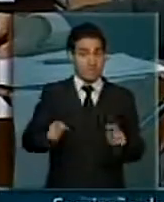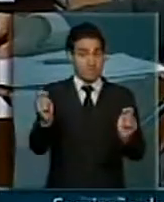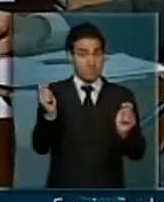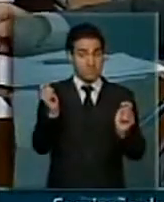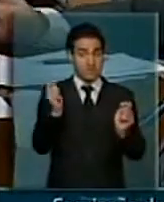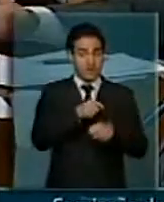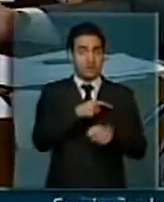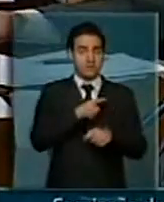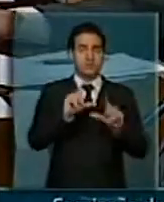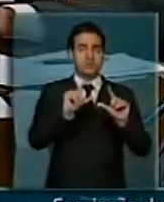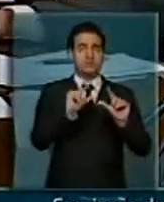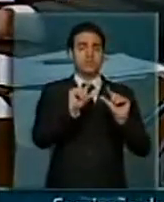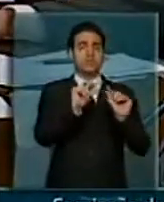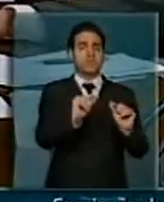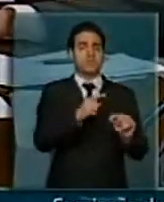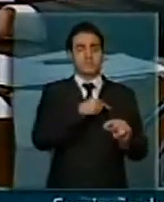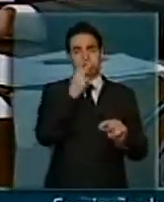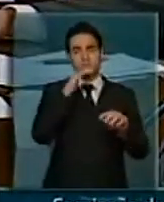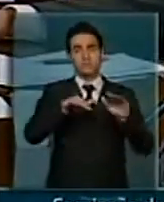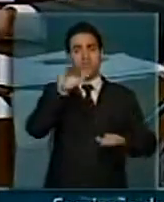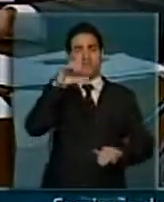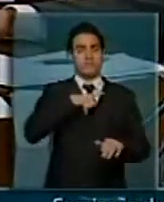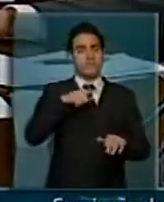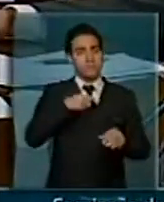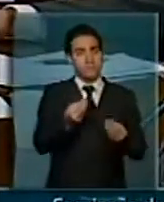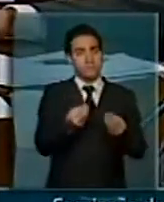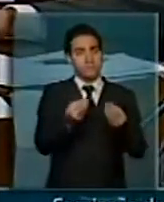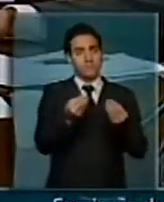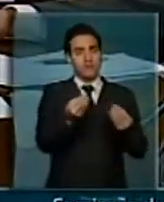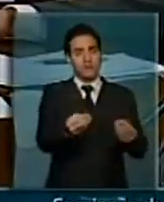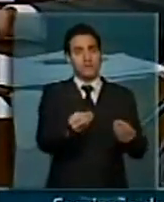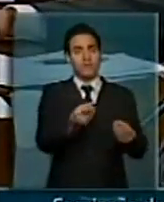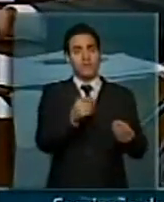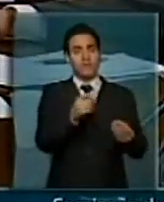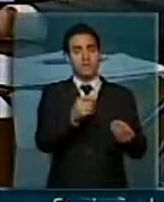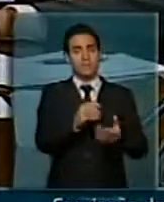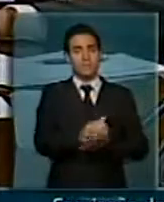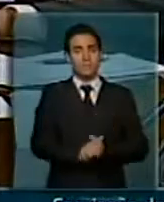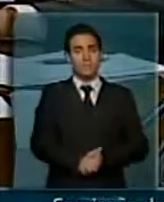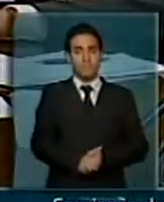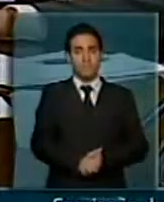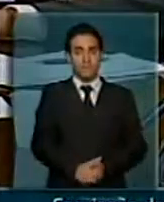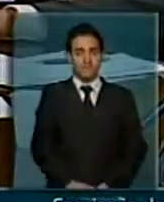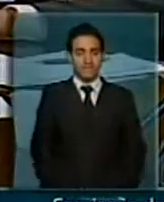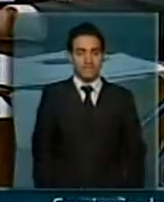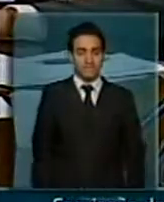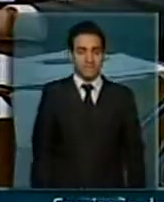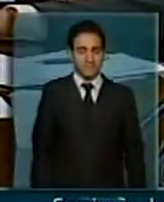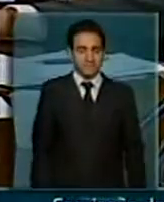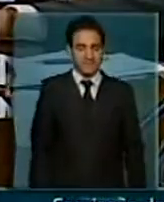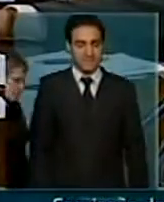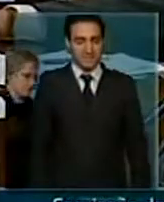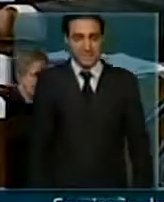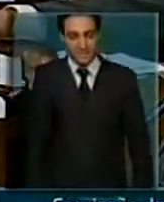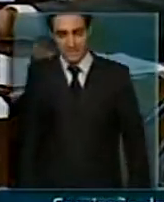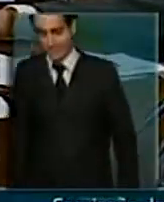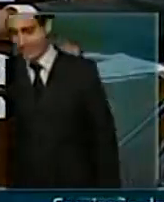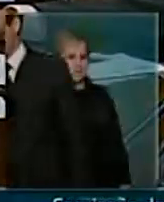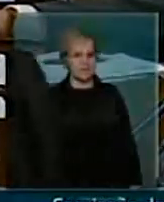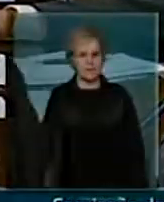possa diminuir aí essas diferenças e proporcionar que as escolas do